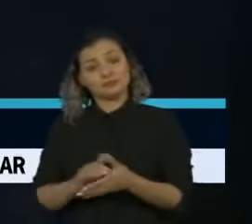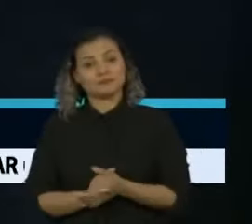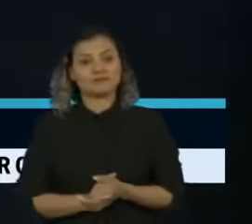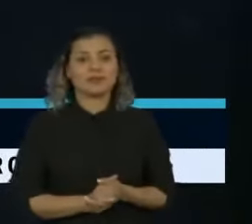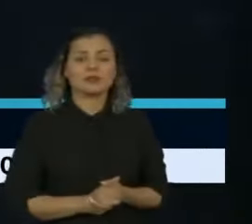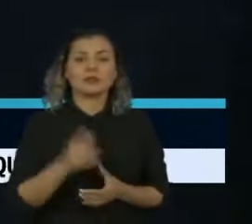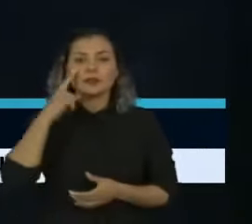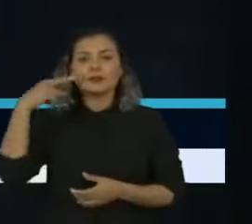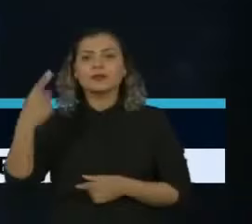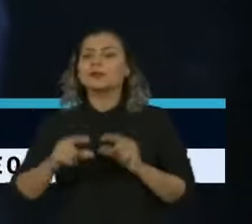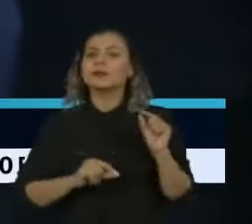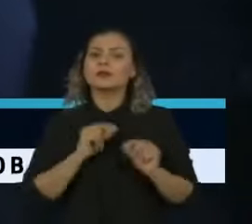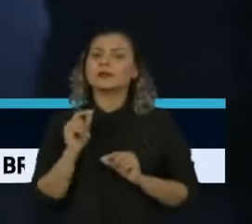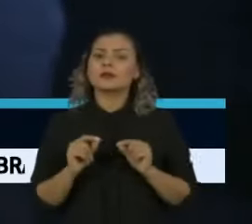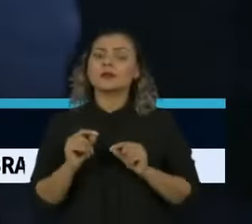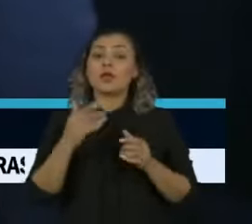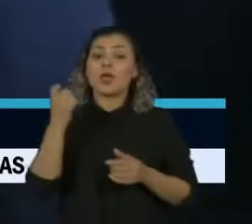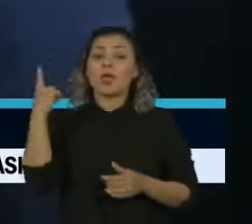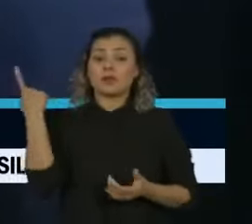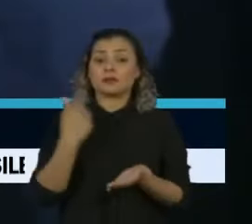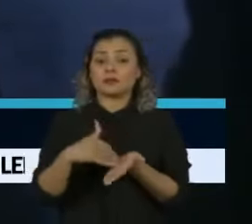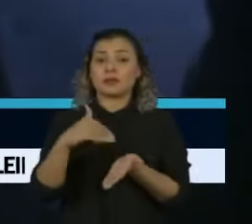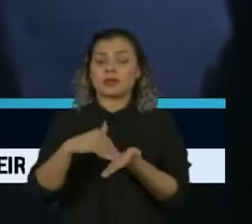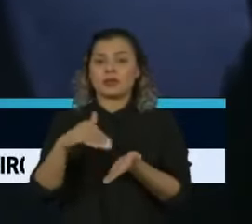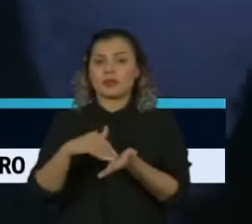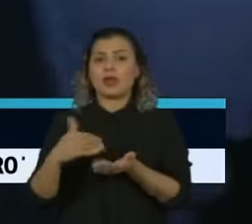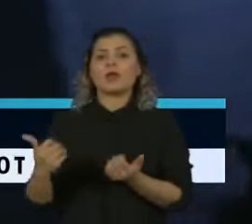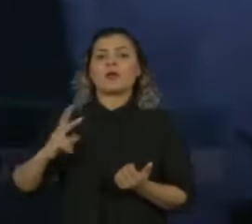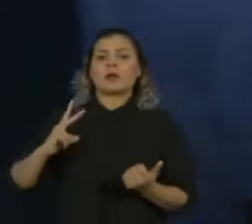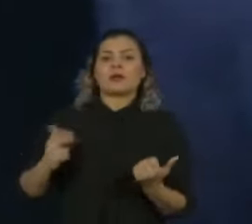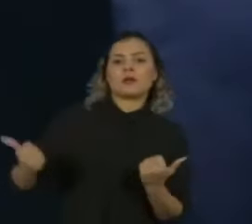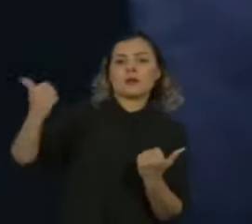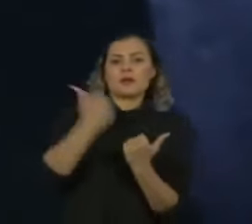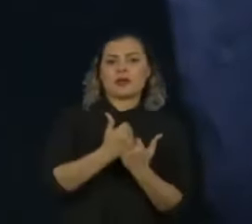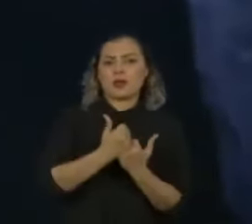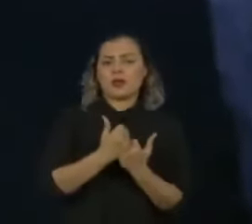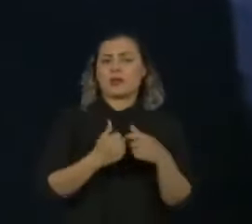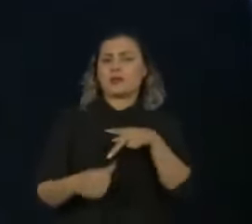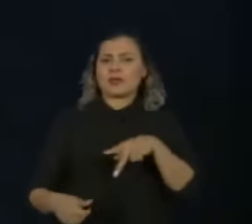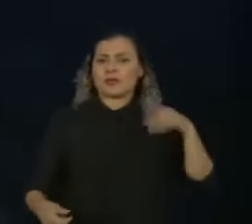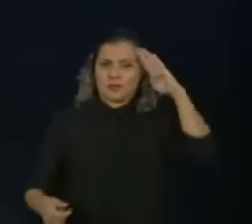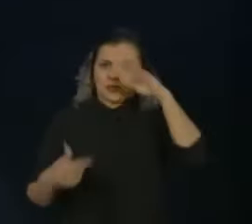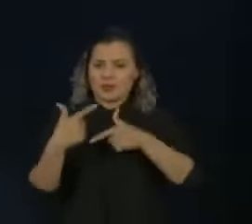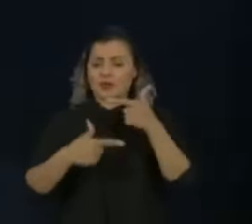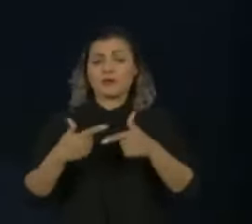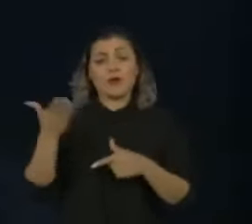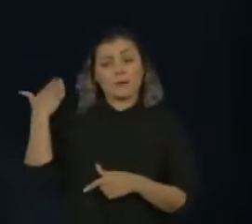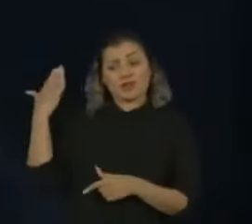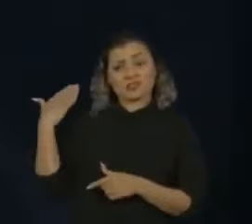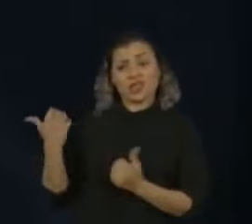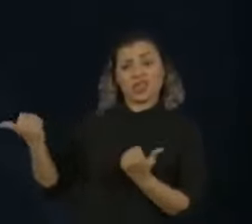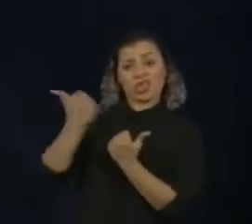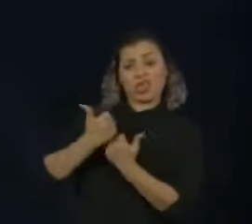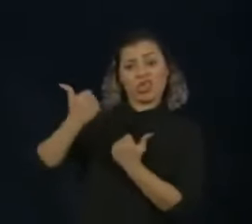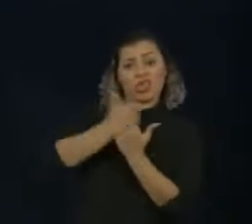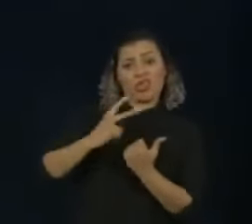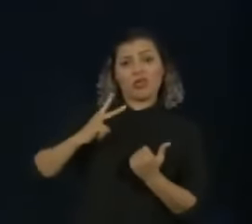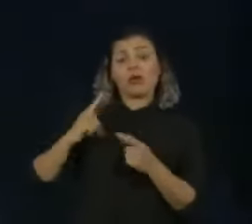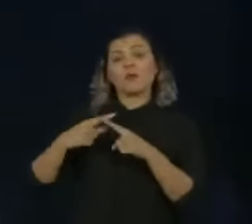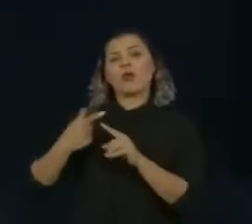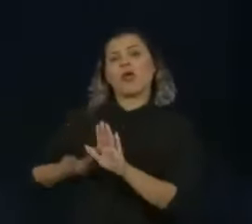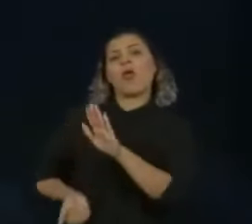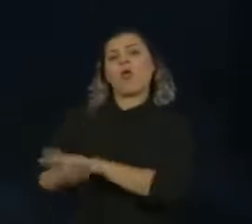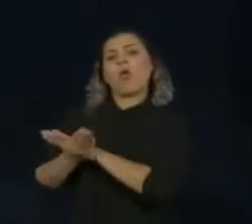Em instantes, ex-secretário de privatizações de Bolsonaro diz que governos anteriores só privatizaram porque compraram